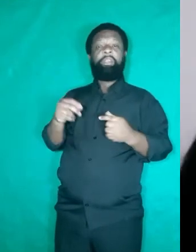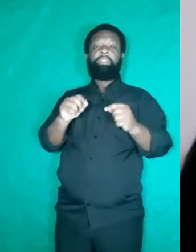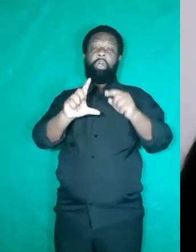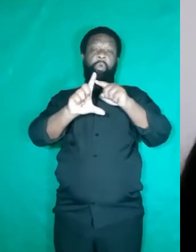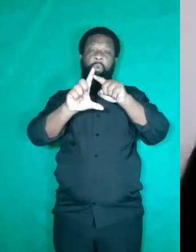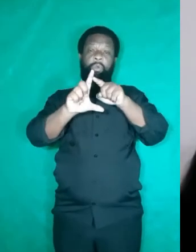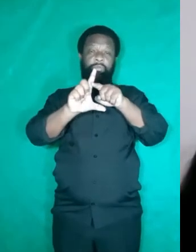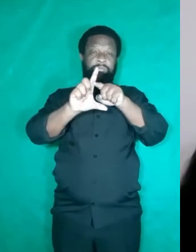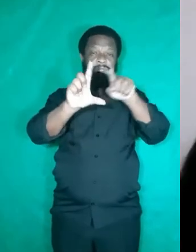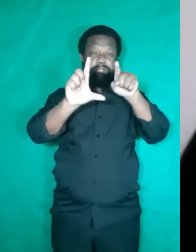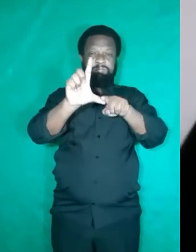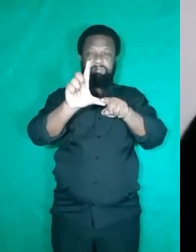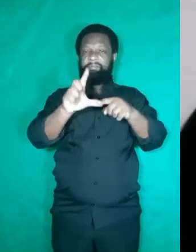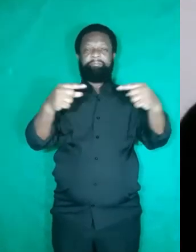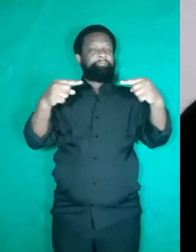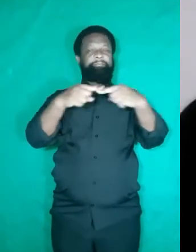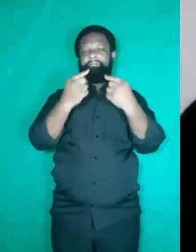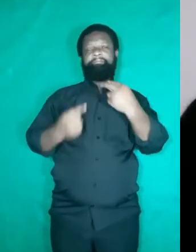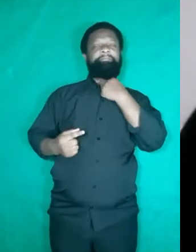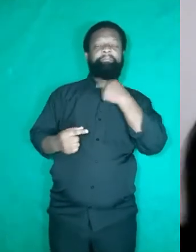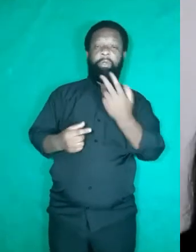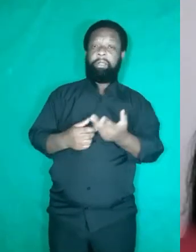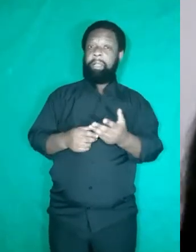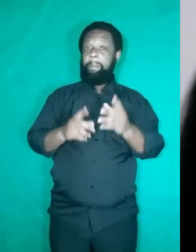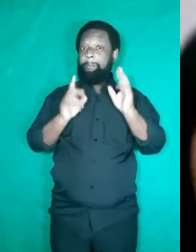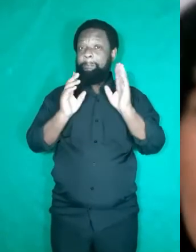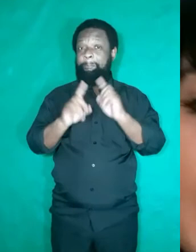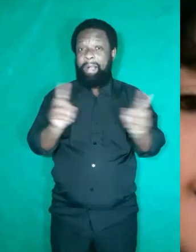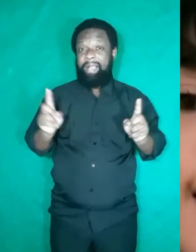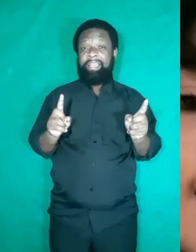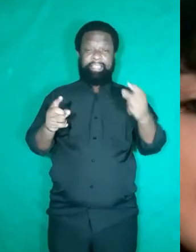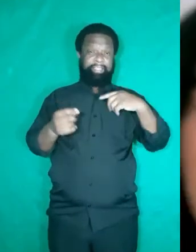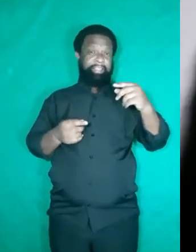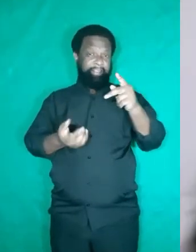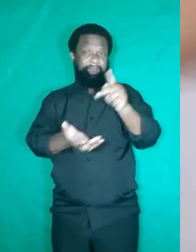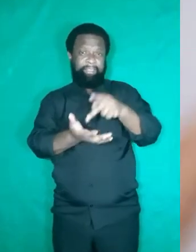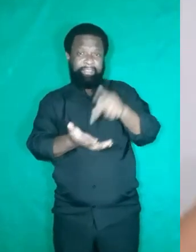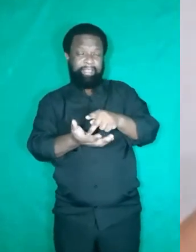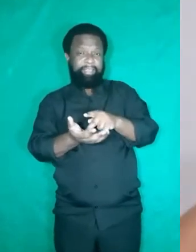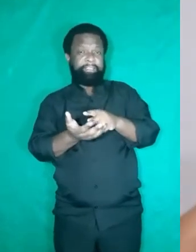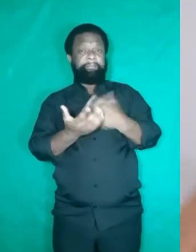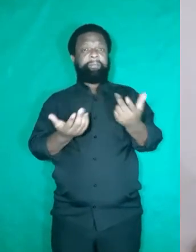graus. Só que na situação real, que é essa daqui,